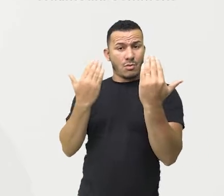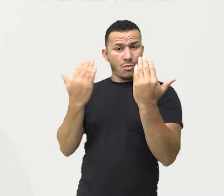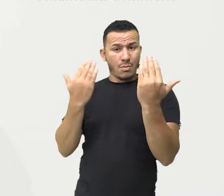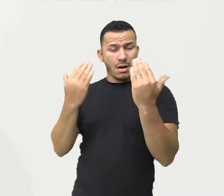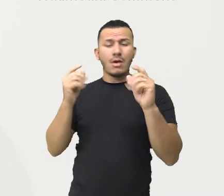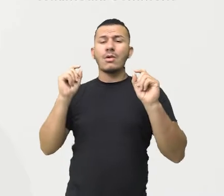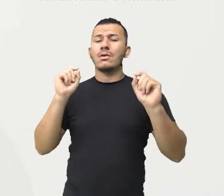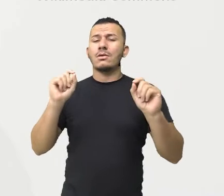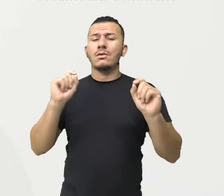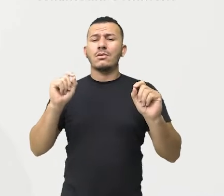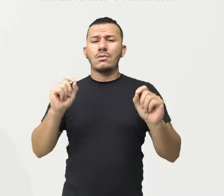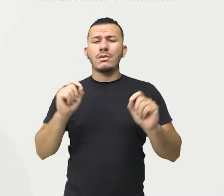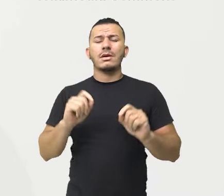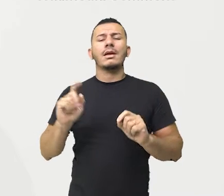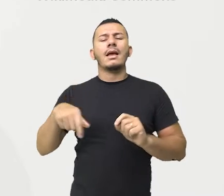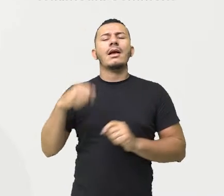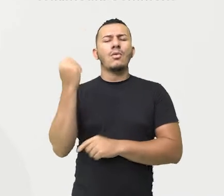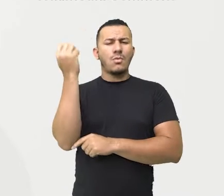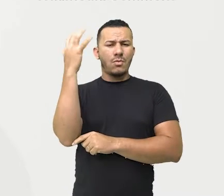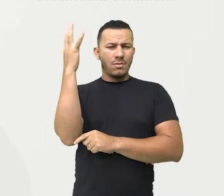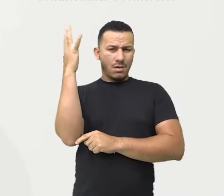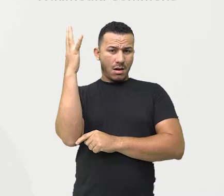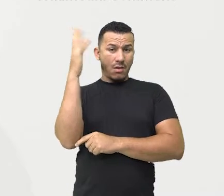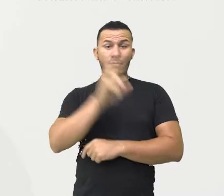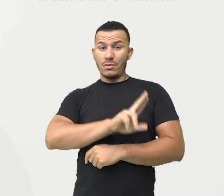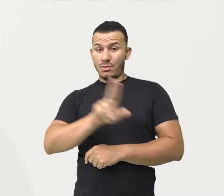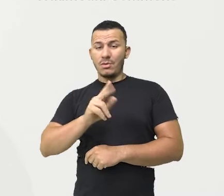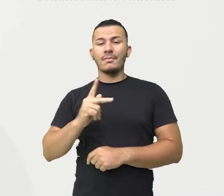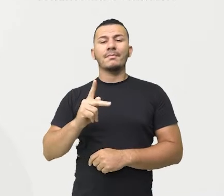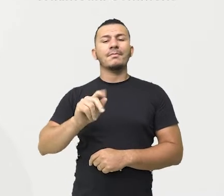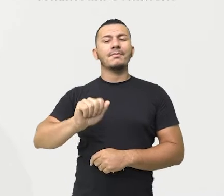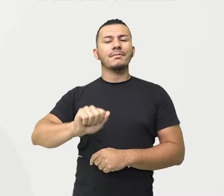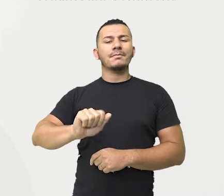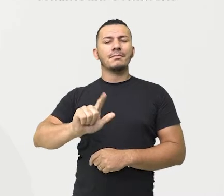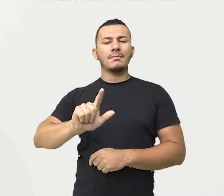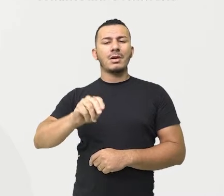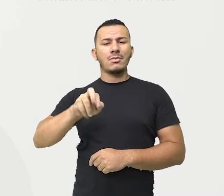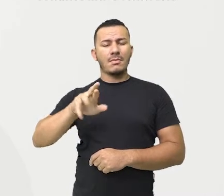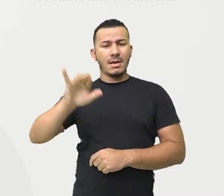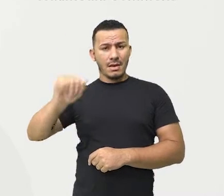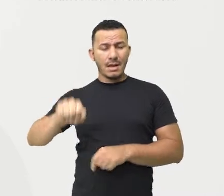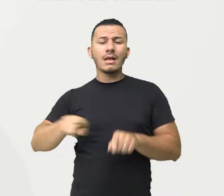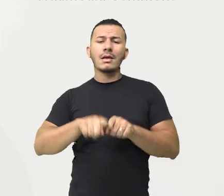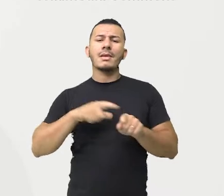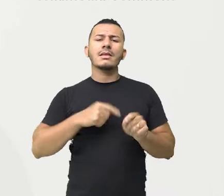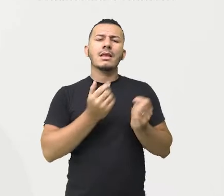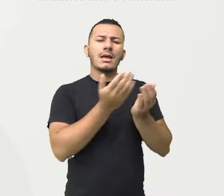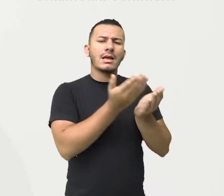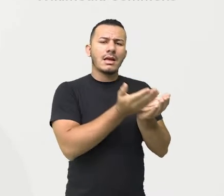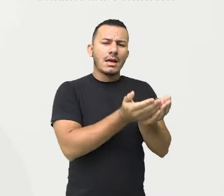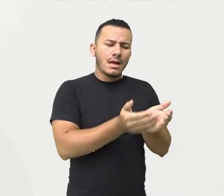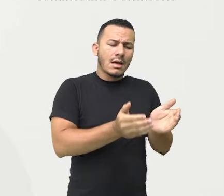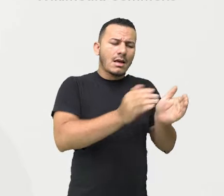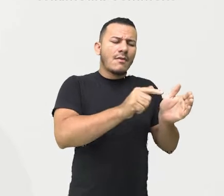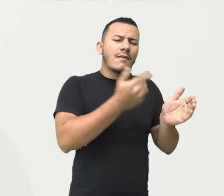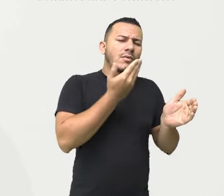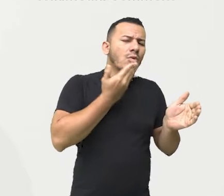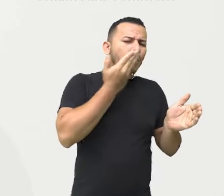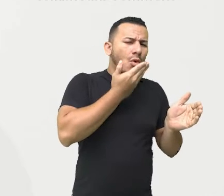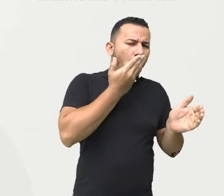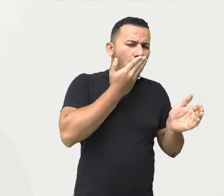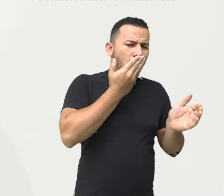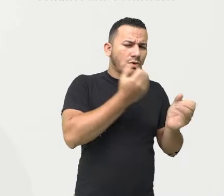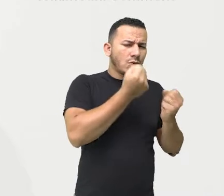com o talhe da palmeira. O favo da jati, da abelha, não